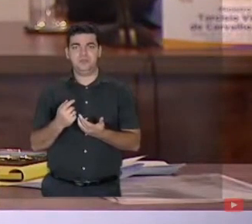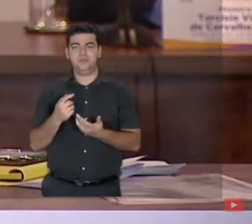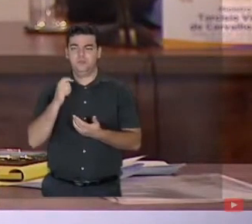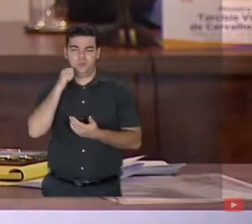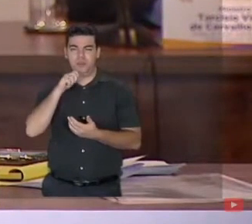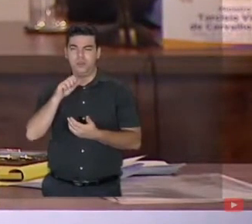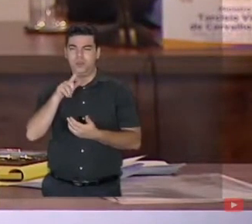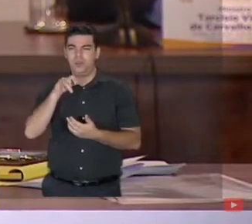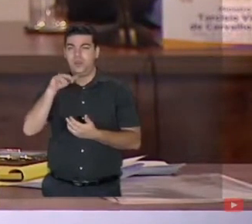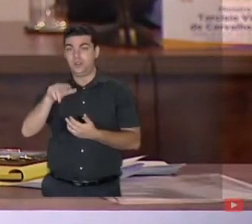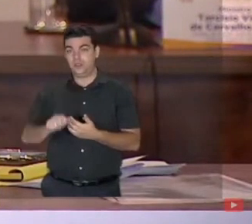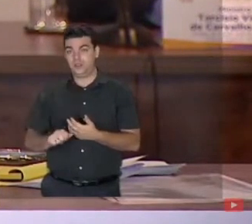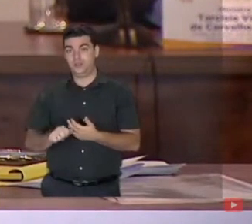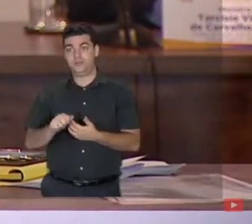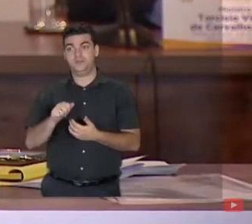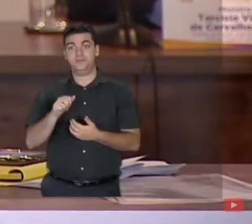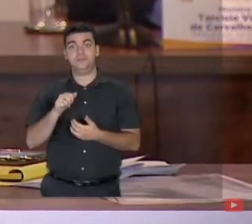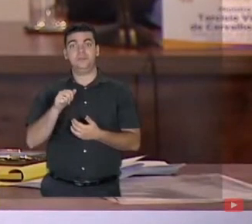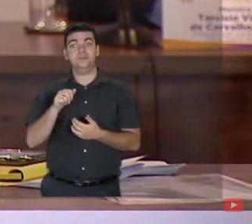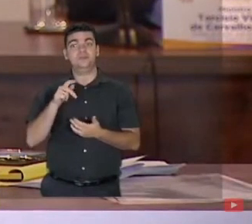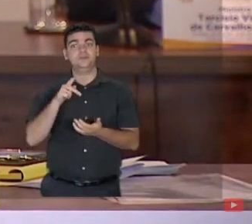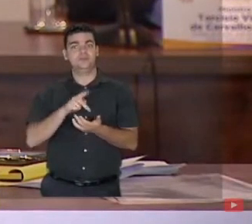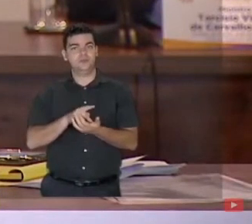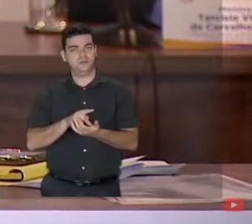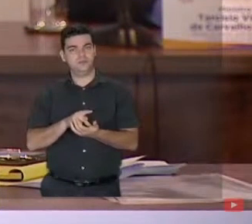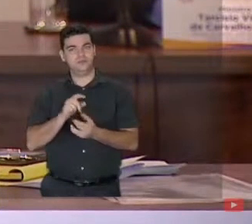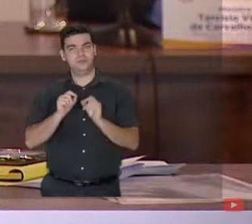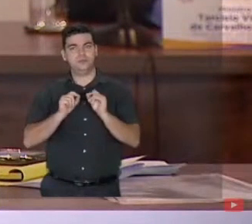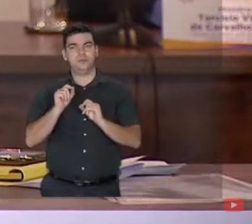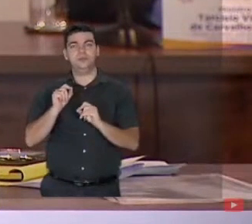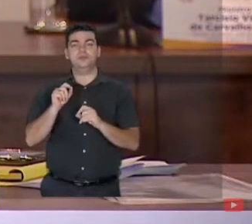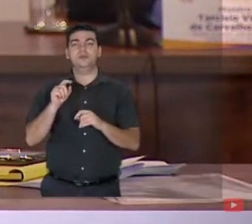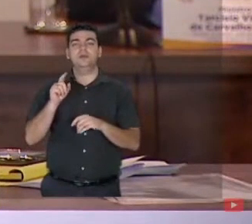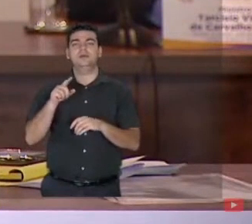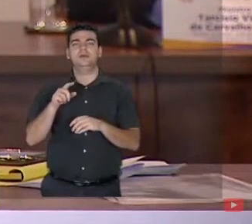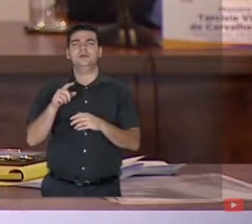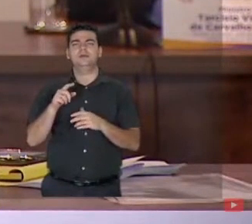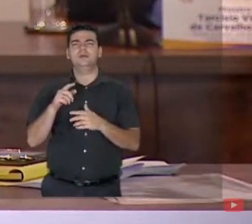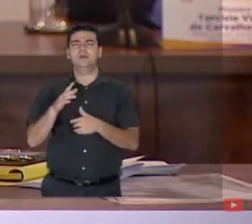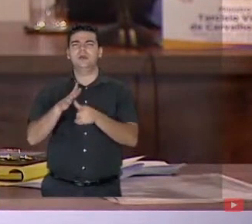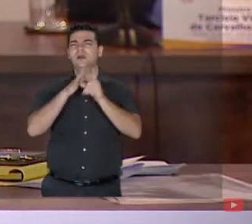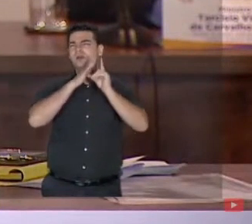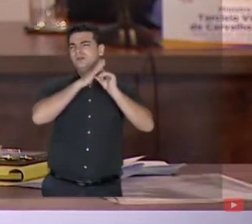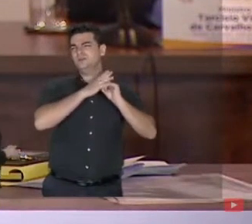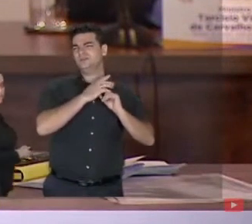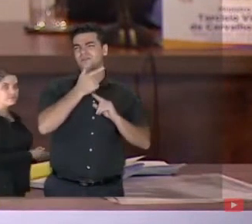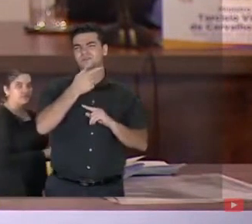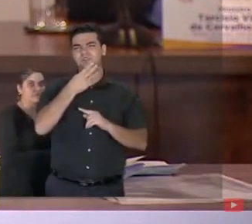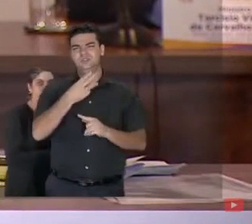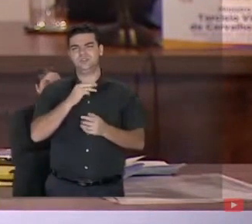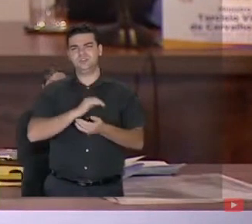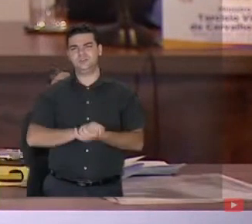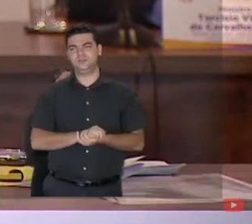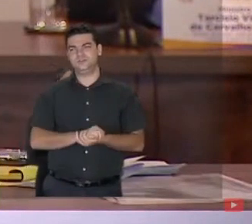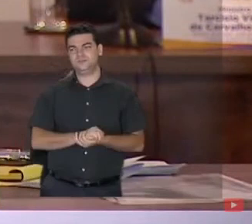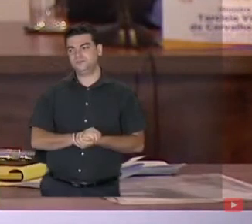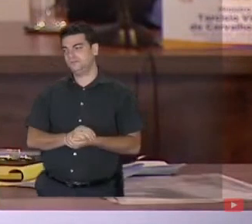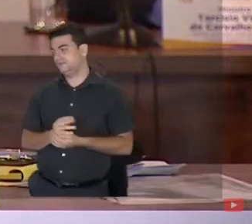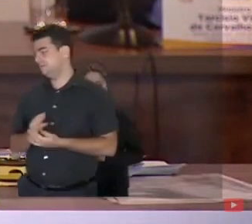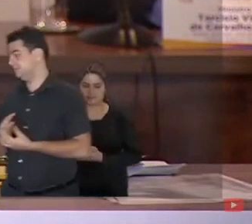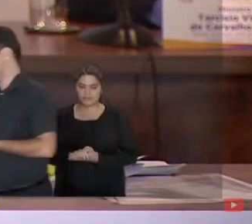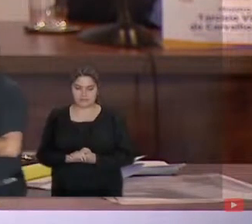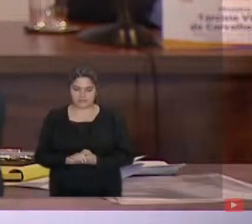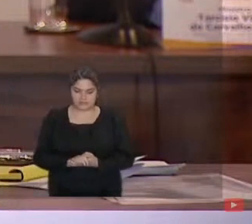Eliana, a verdade verdadeira é que a gente sabe que foi antes de 23 de outubro,